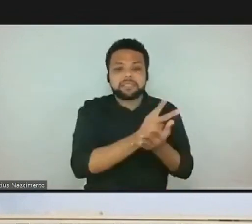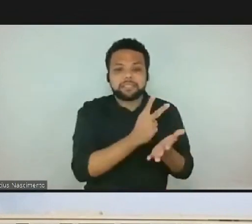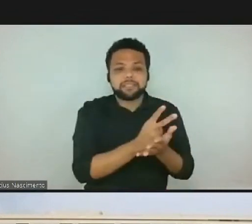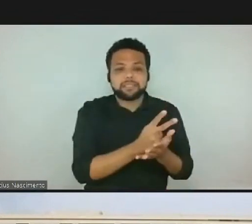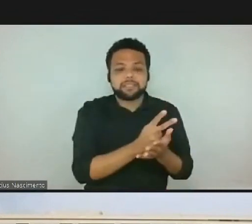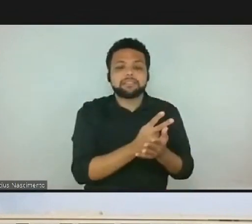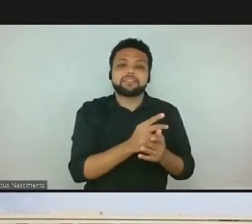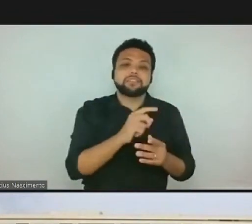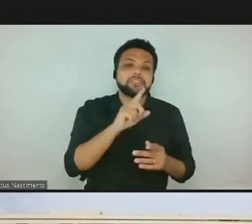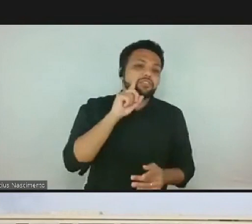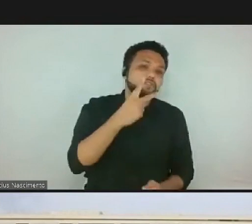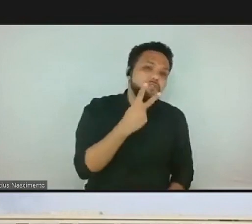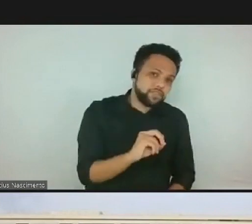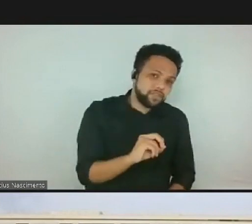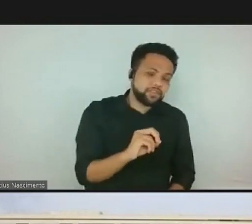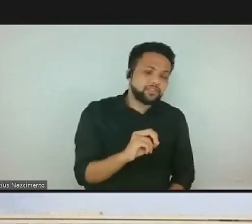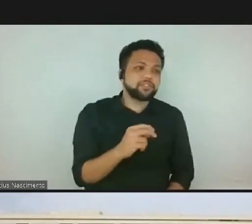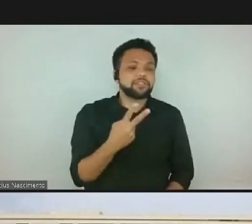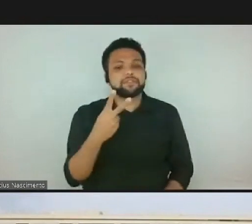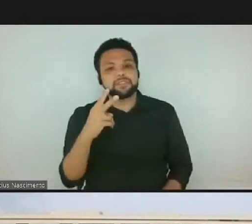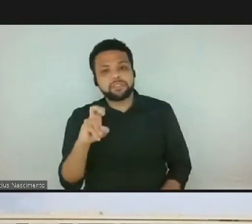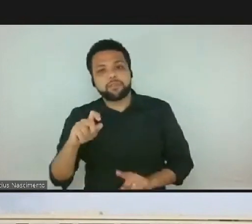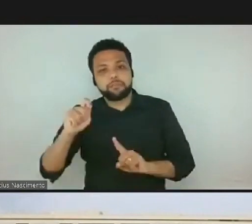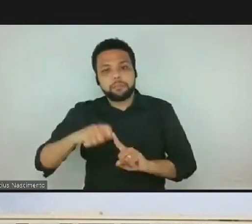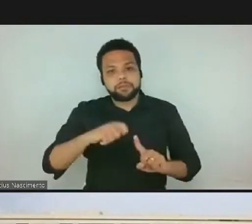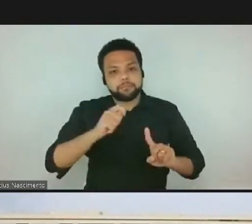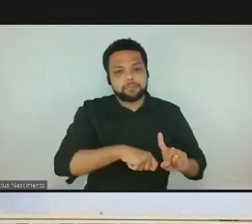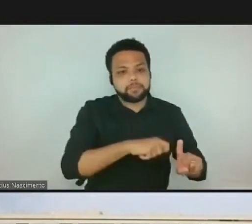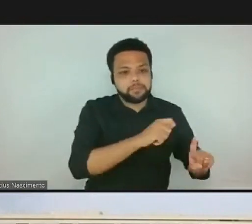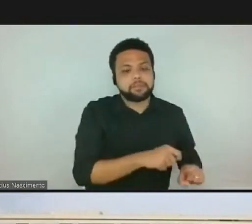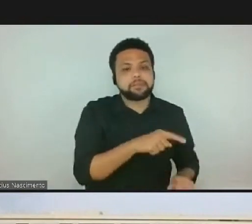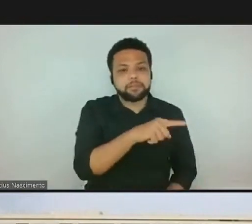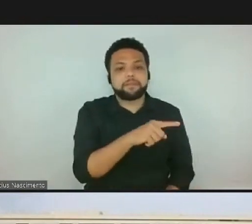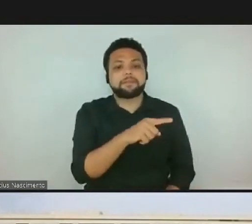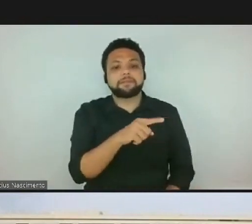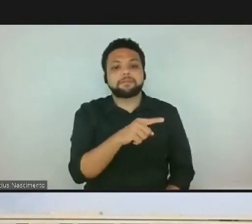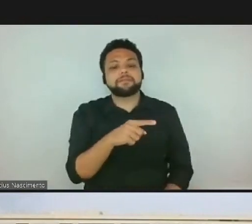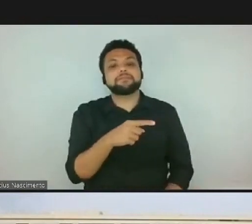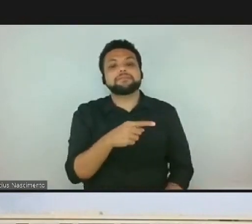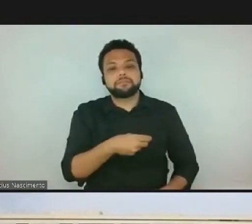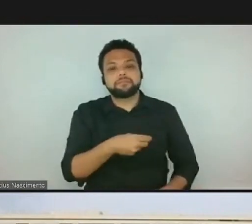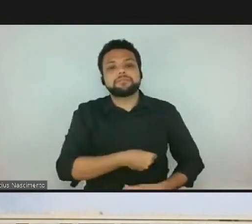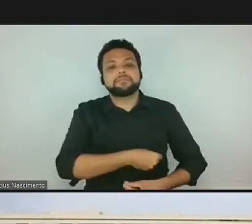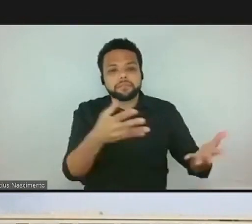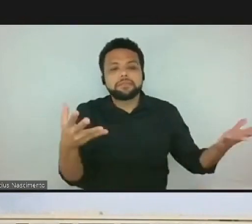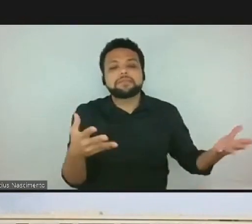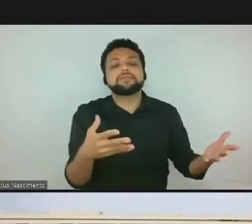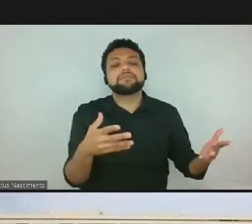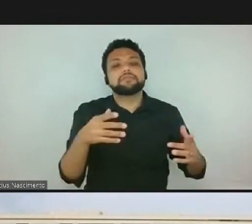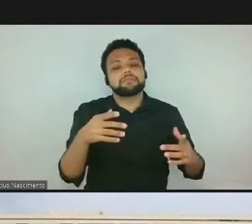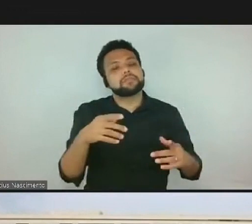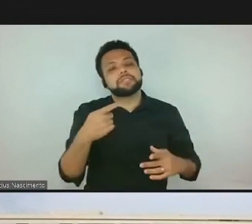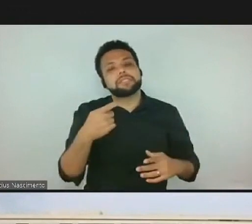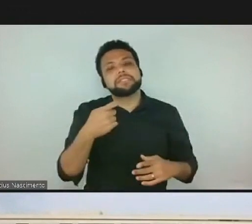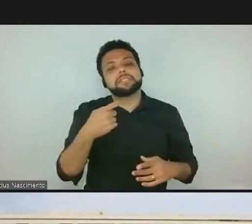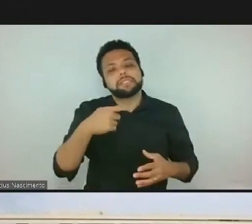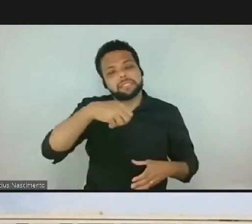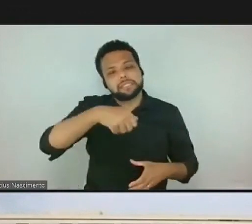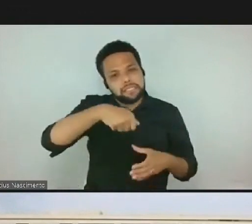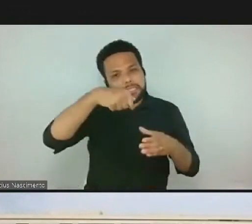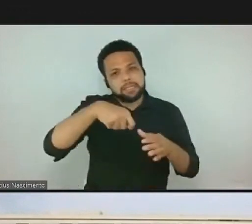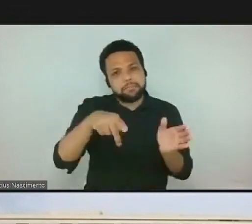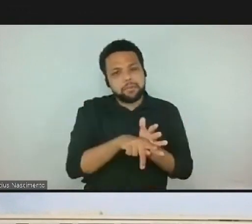dia 20 e 25 de cada mês. Então, foram entregues nas sextas de outubro, e os desenhos